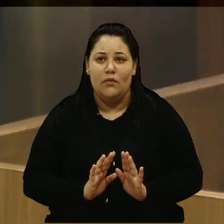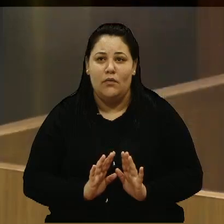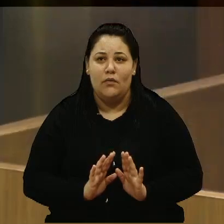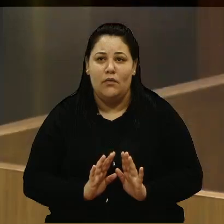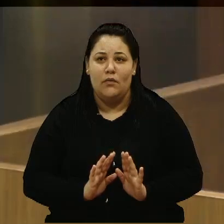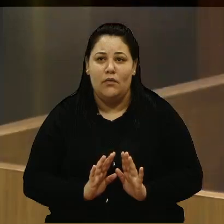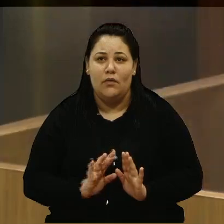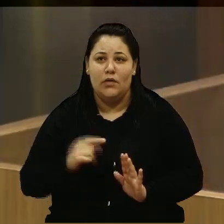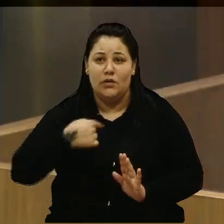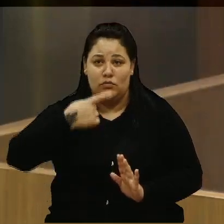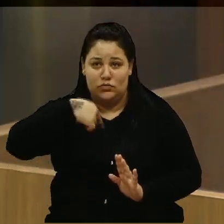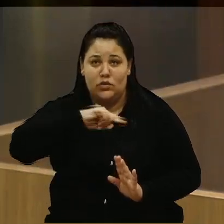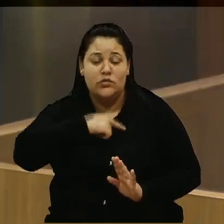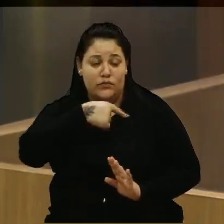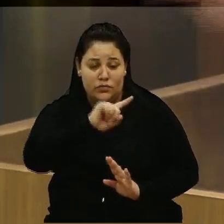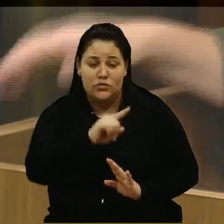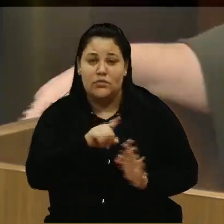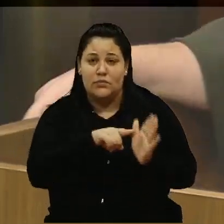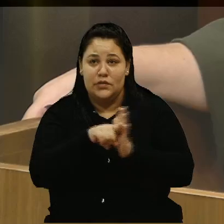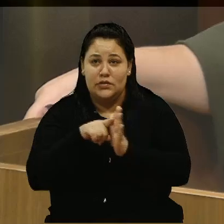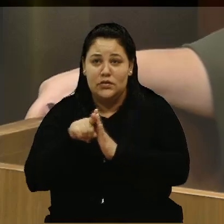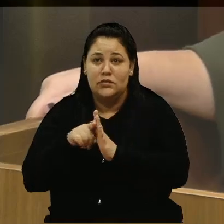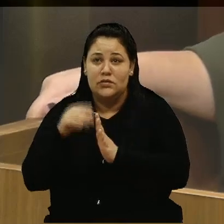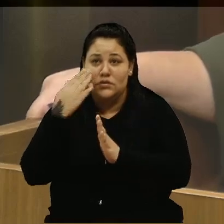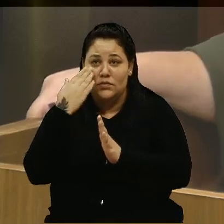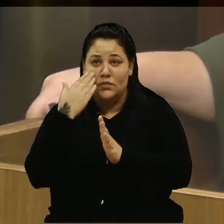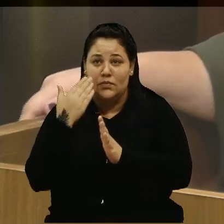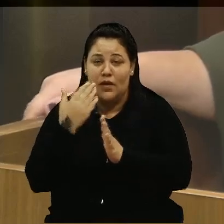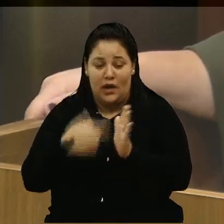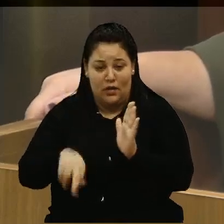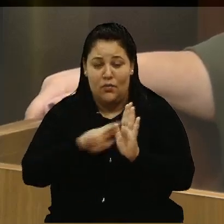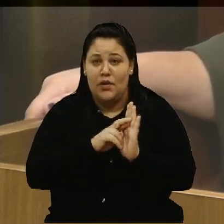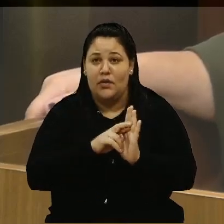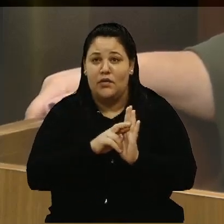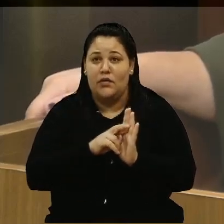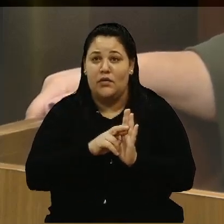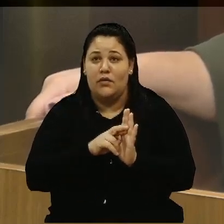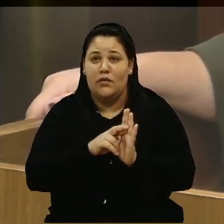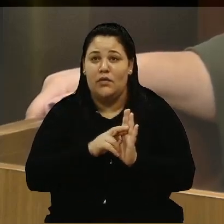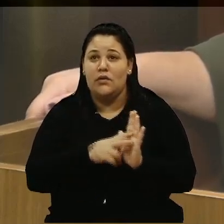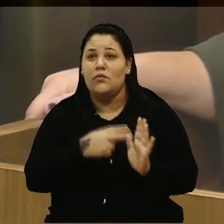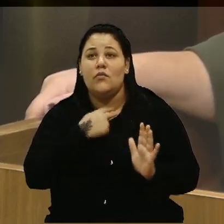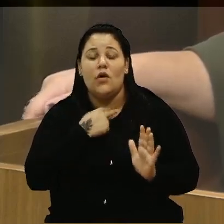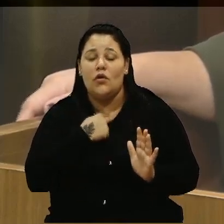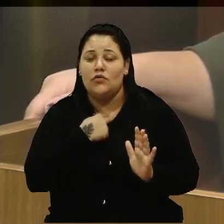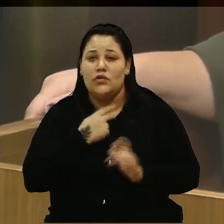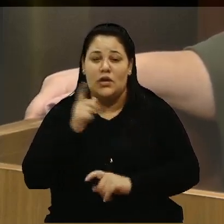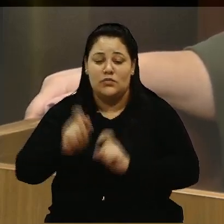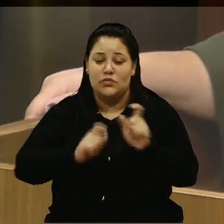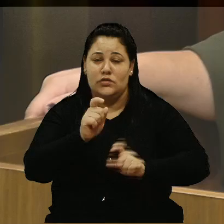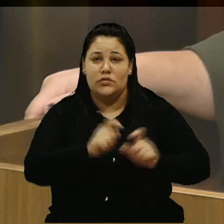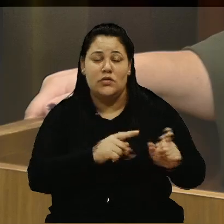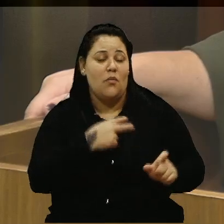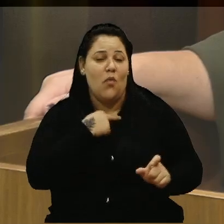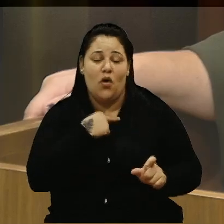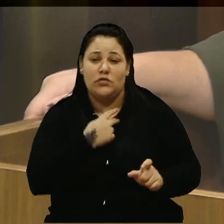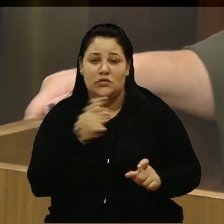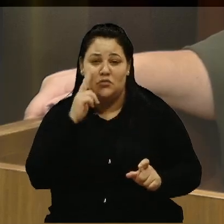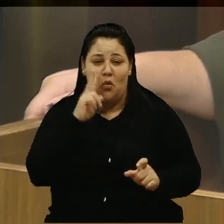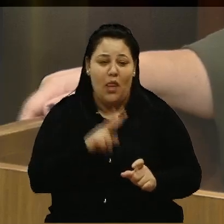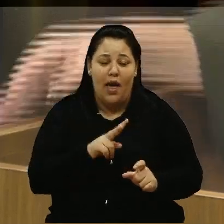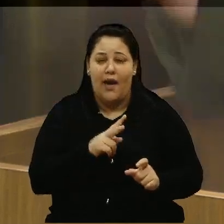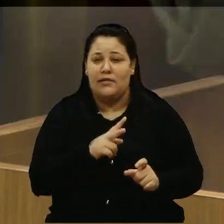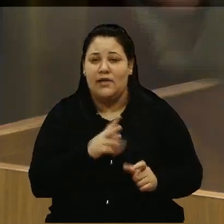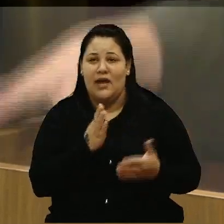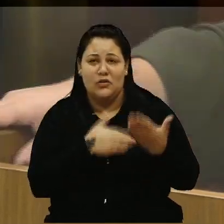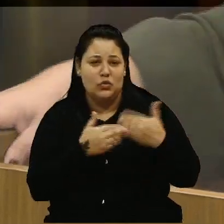gente vai ir atrás da reversão, gente. Não pode, as pessoas não podem ser olhadas assim e tá